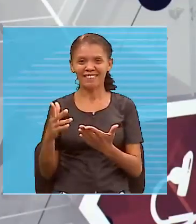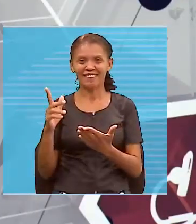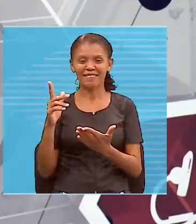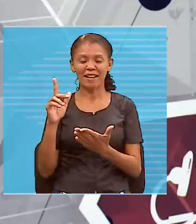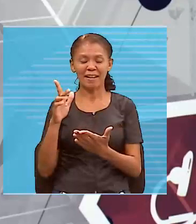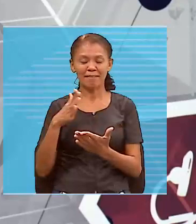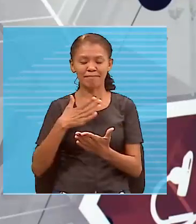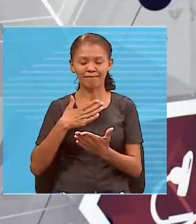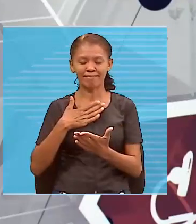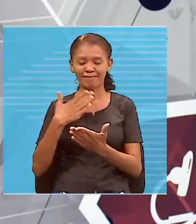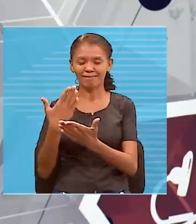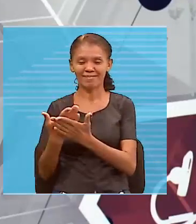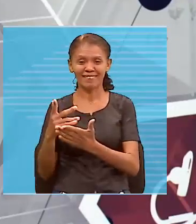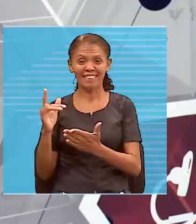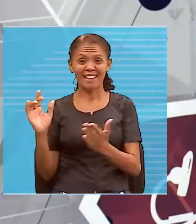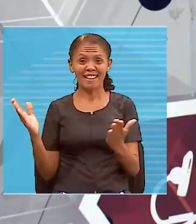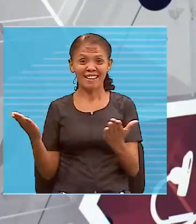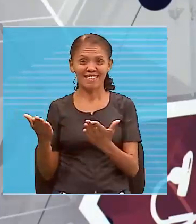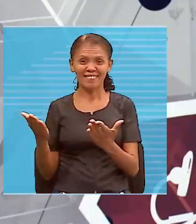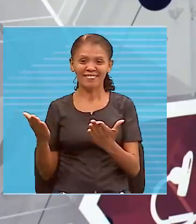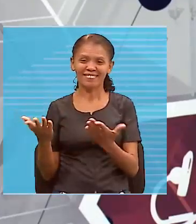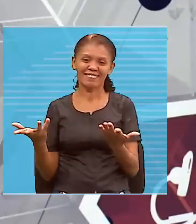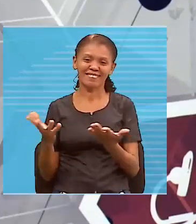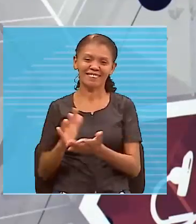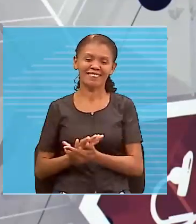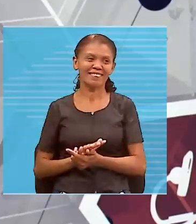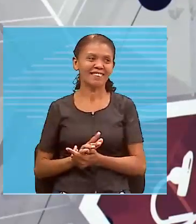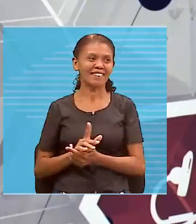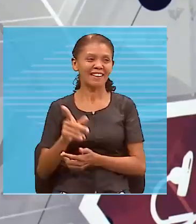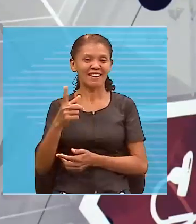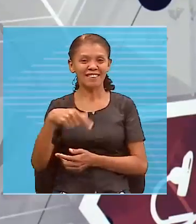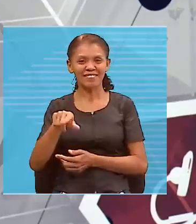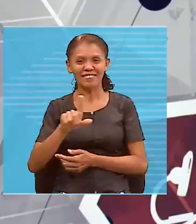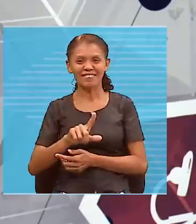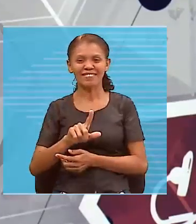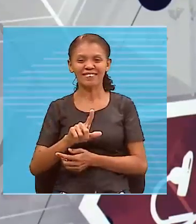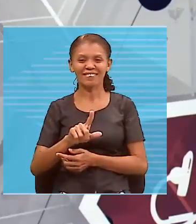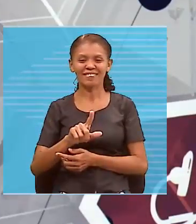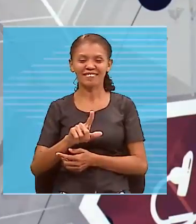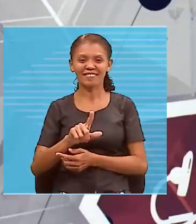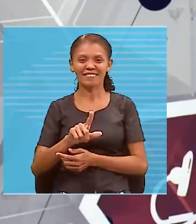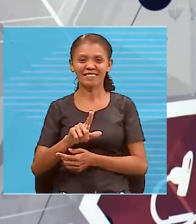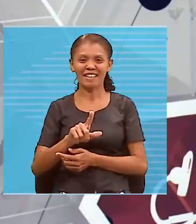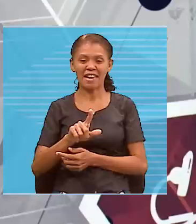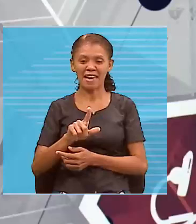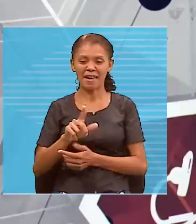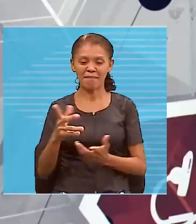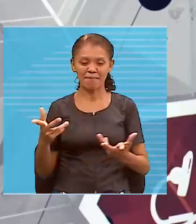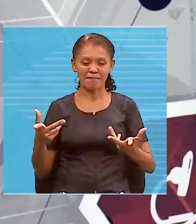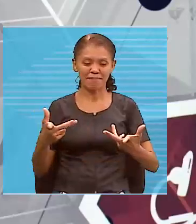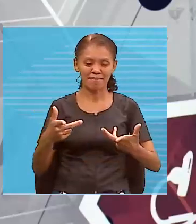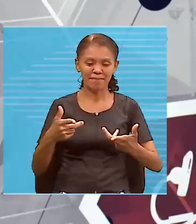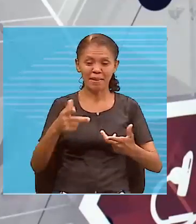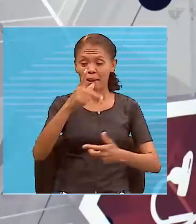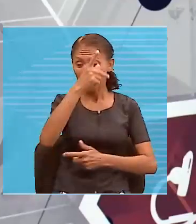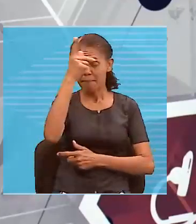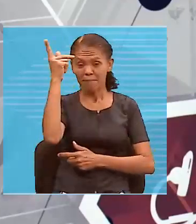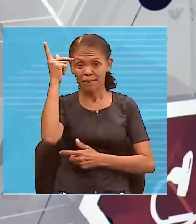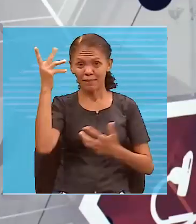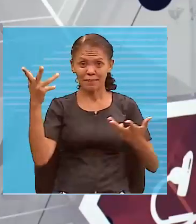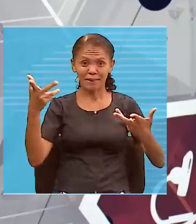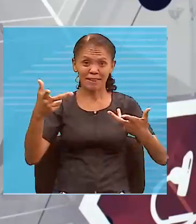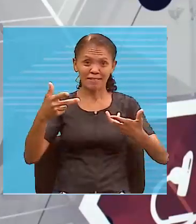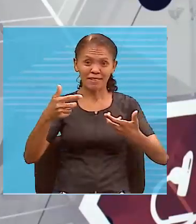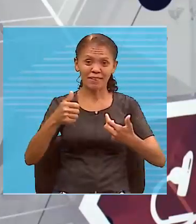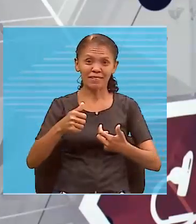enriquece o momento de um professor O que é o Nosso tesouro maior nosso bem maior que o